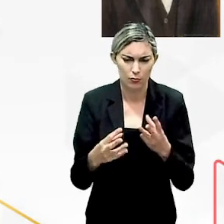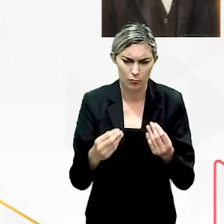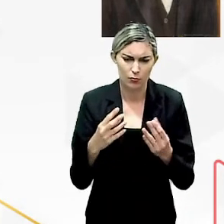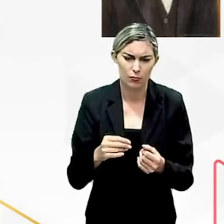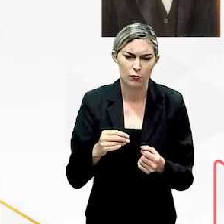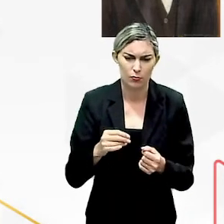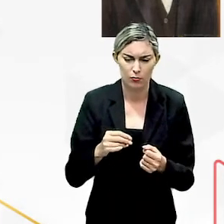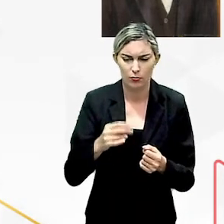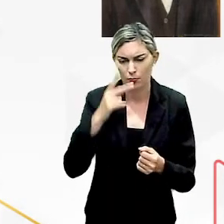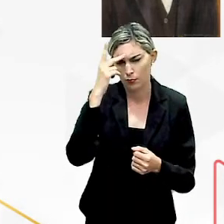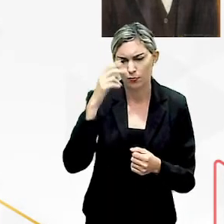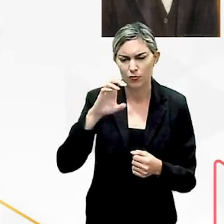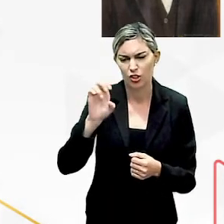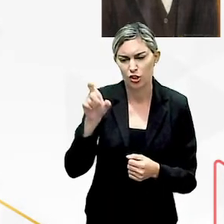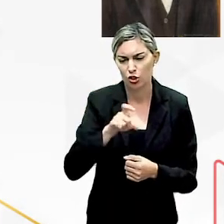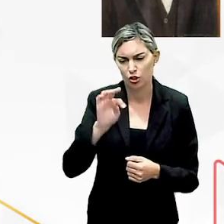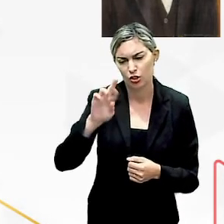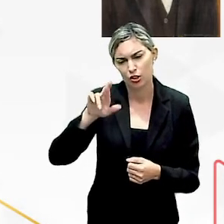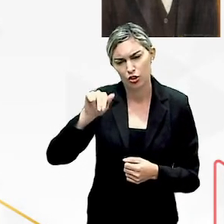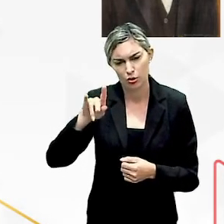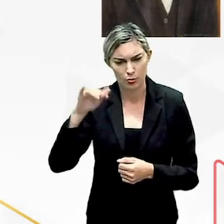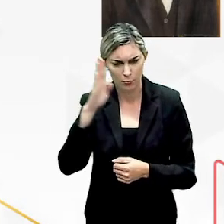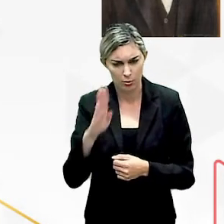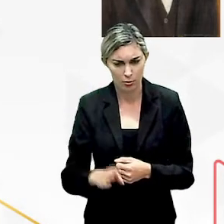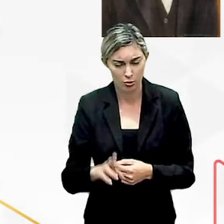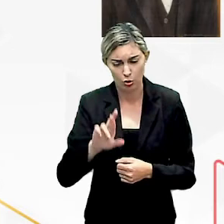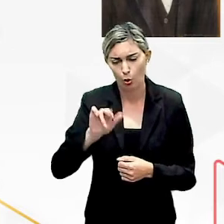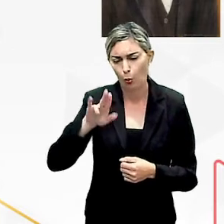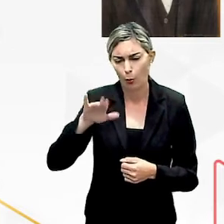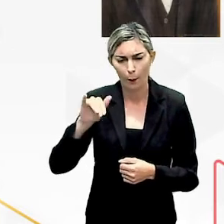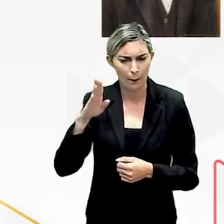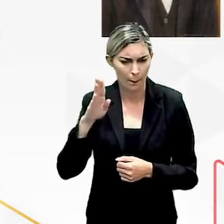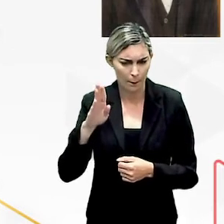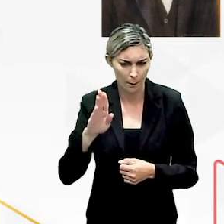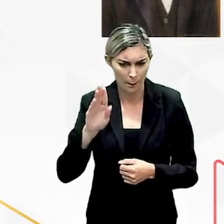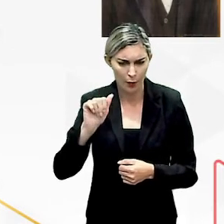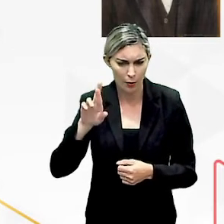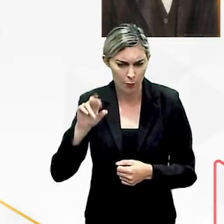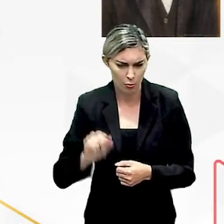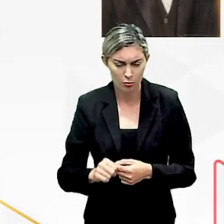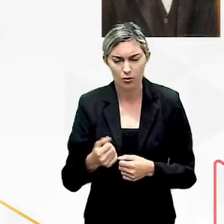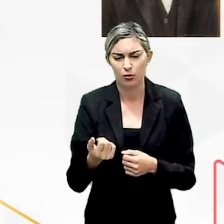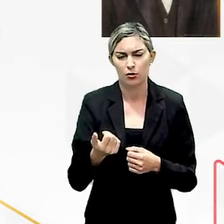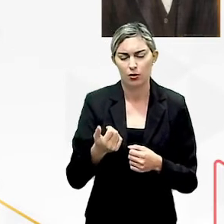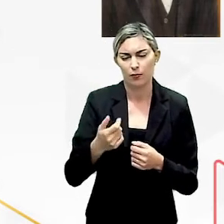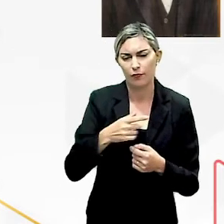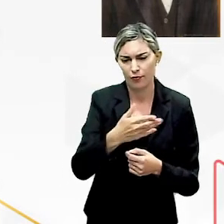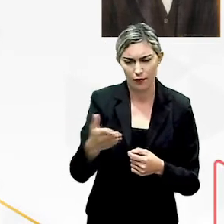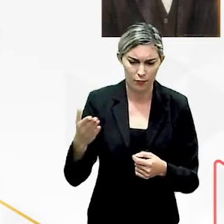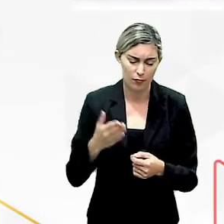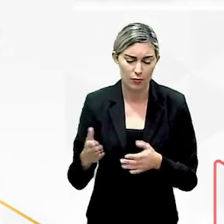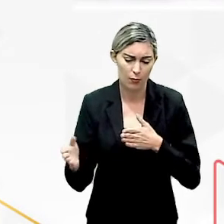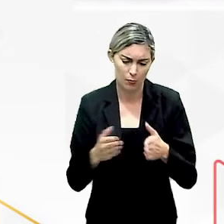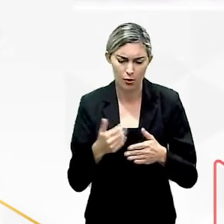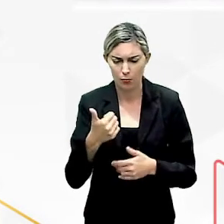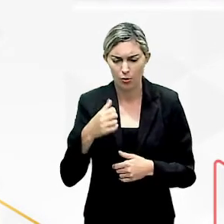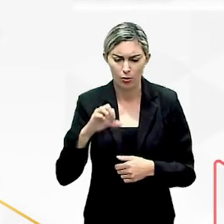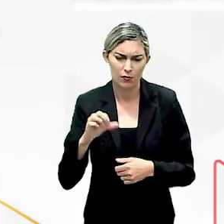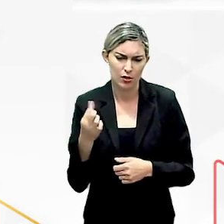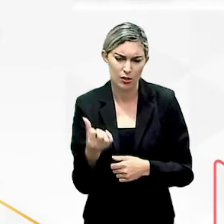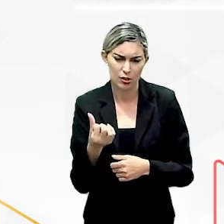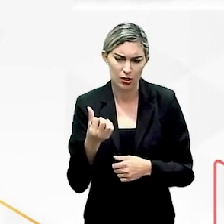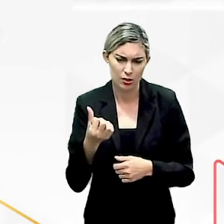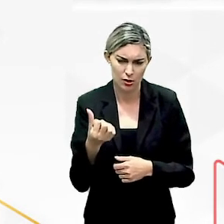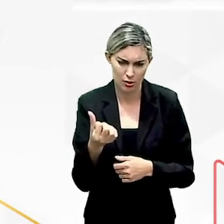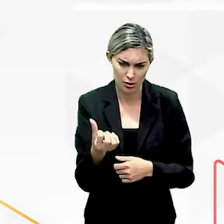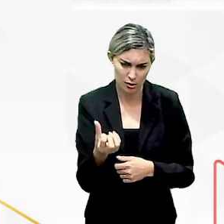ao Brasil, subida de impostos, Rui Barbosa aparece, Santos Dumont brilha, né, em Paris, enfim, é esse período de 1906, 14 de bis e